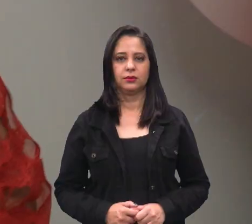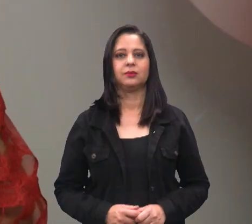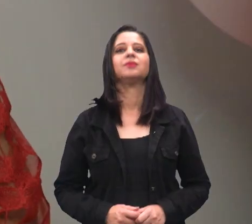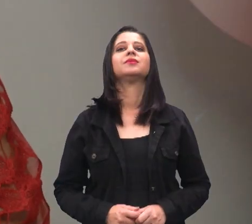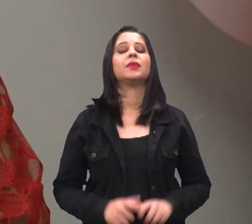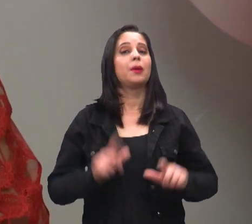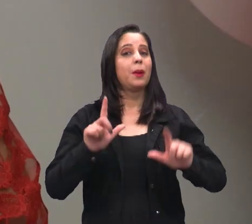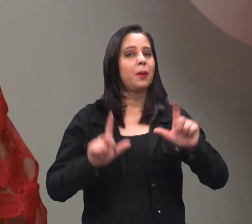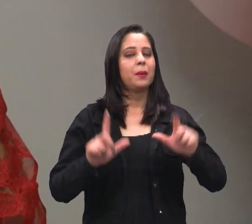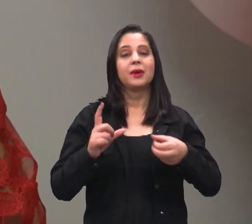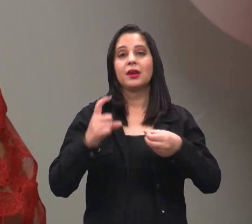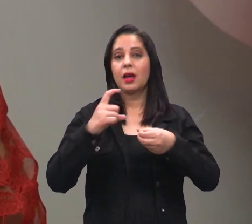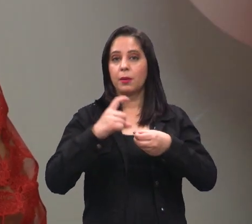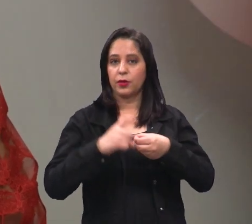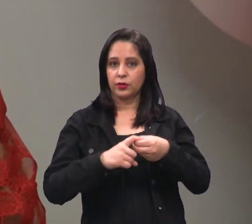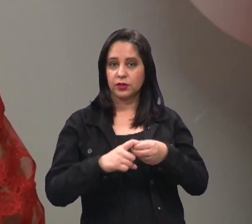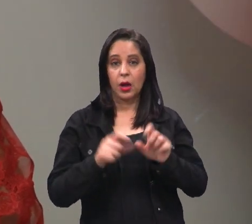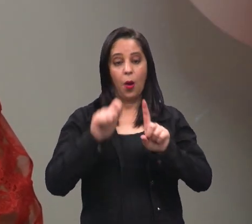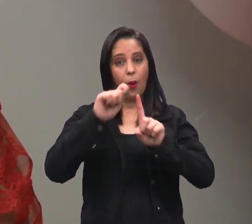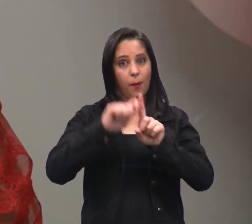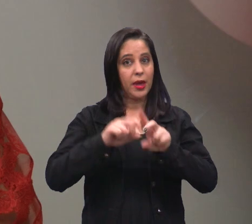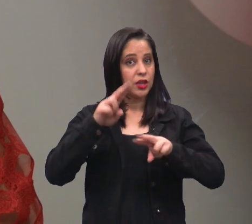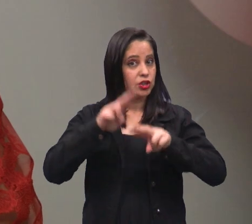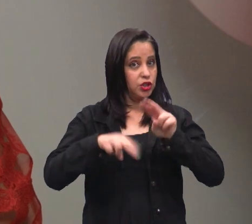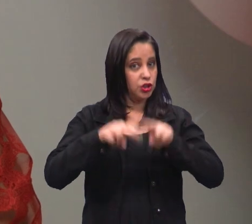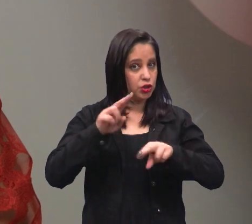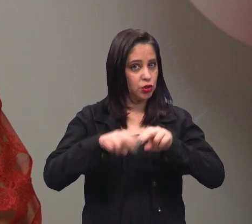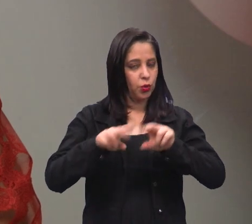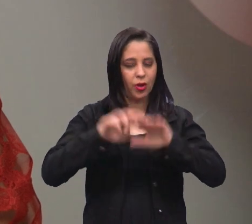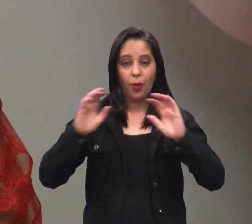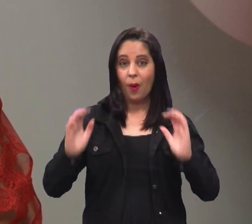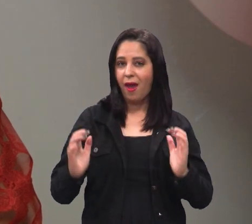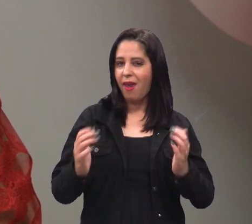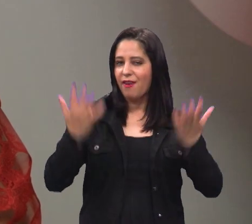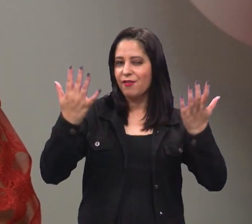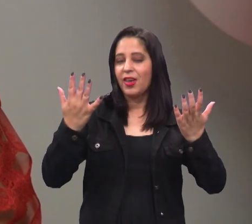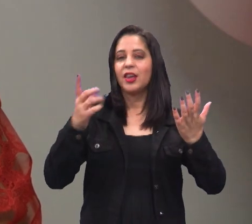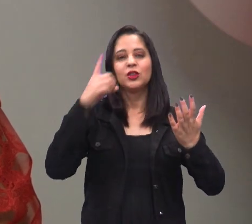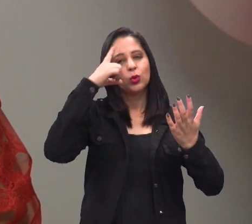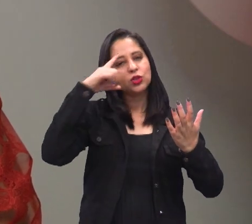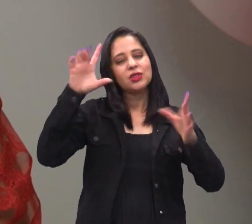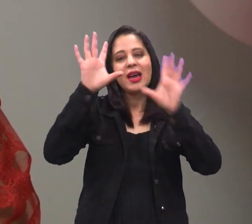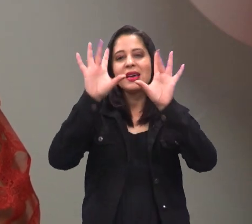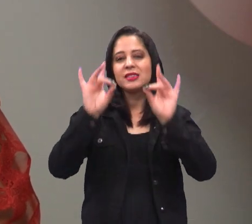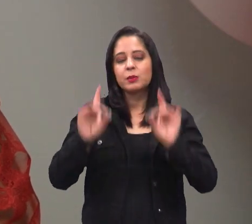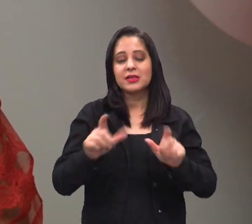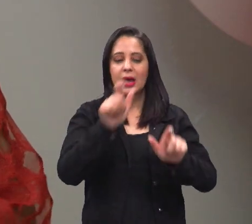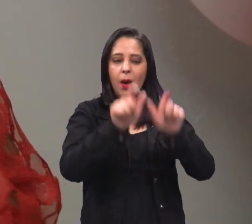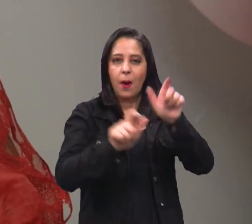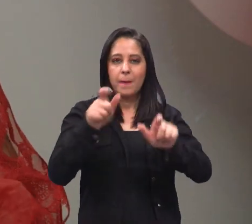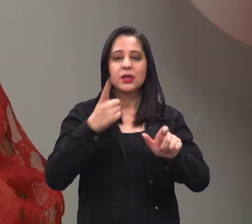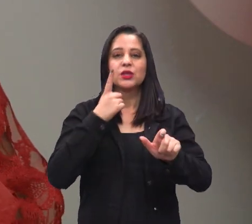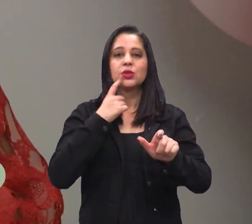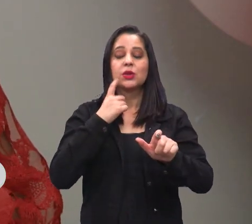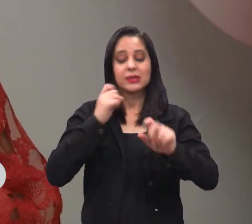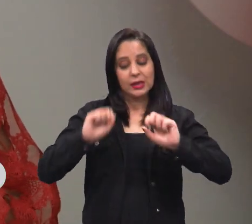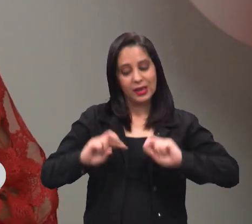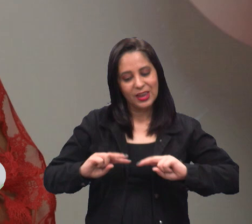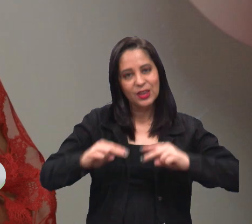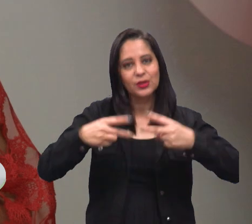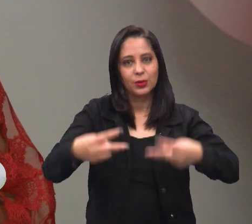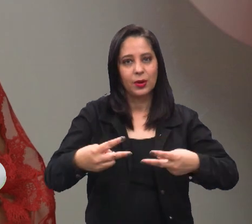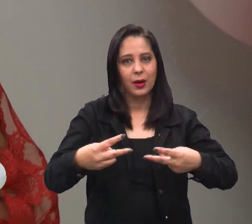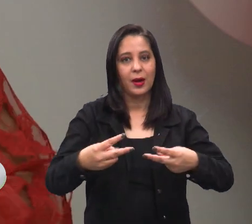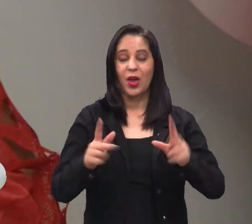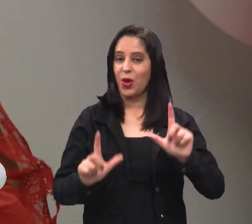Estamos de volta. Neste mês de junho, celebramos o Dia Mundial do Doador de Sangue. E o nosso programa se une a essa